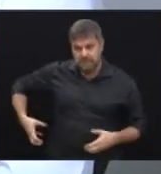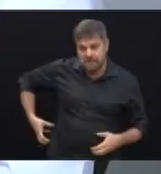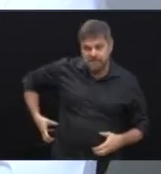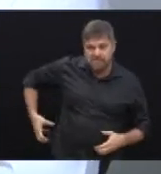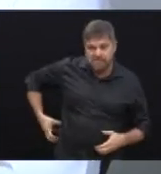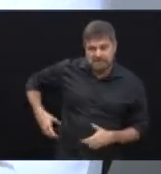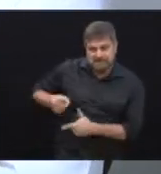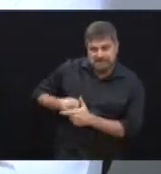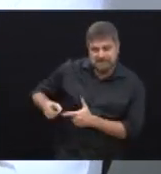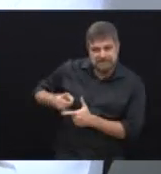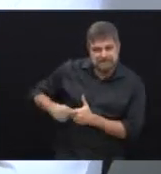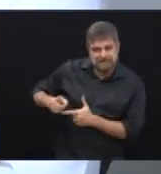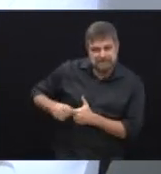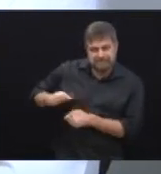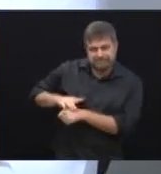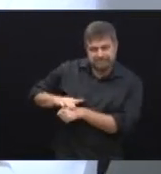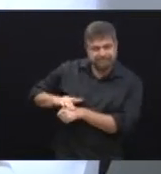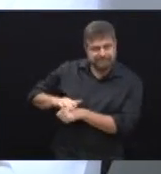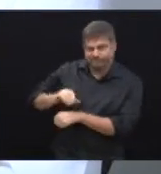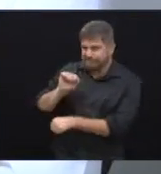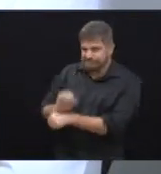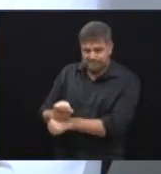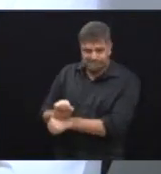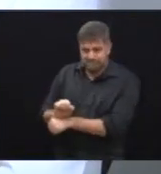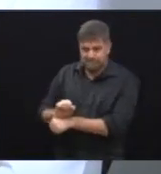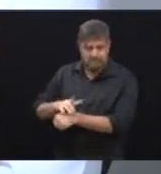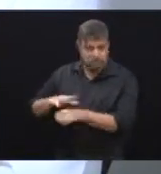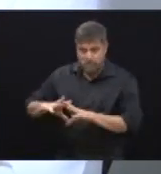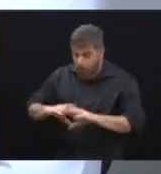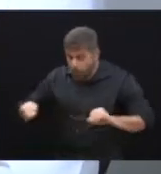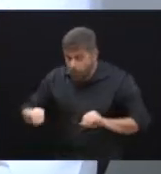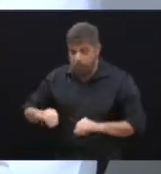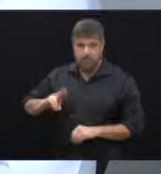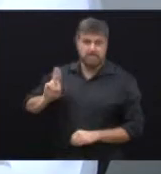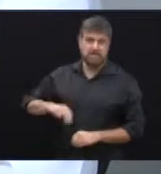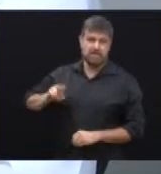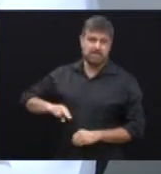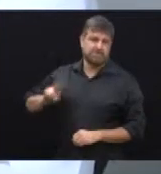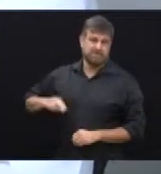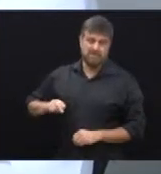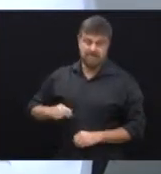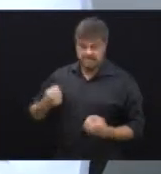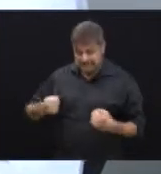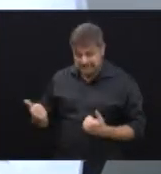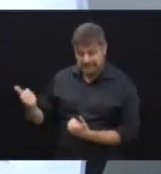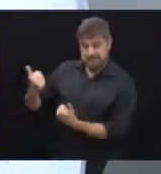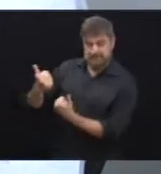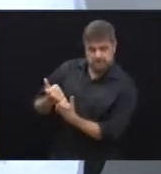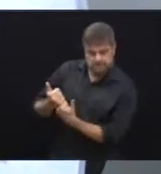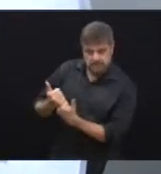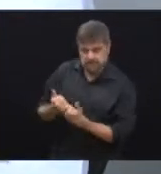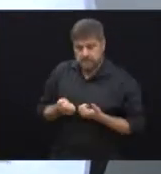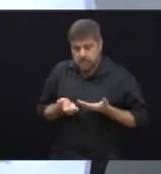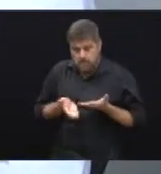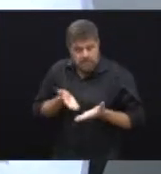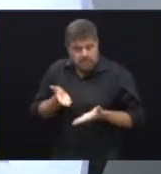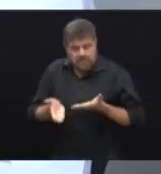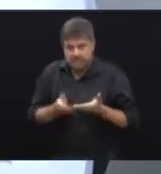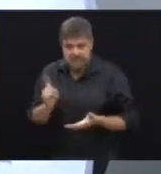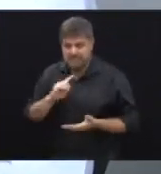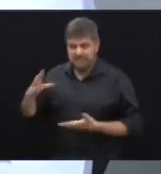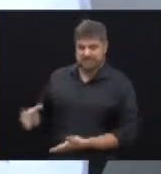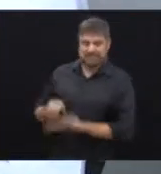vezes do rim. Esse rim, uma vez ficou insuficiente, ele não tem mais volta, ele não vai funcionar mais. Então